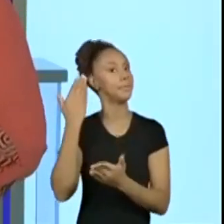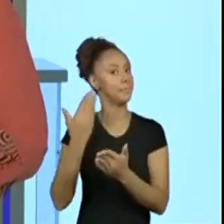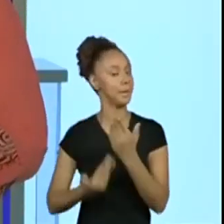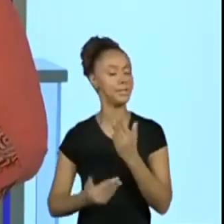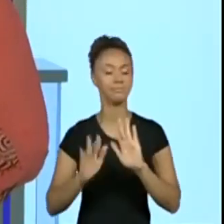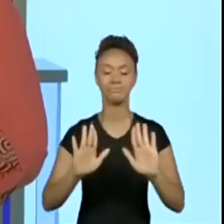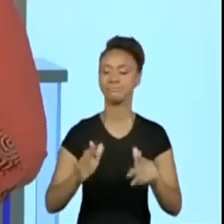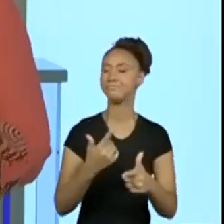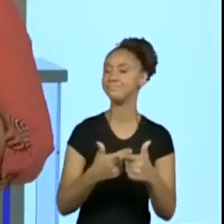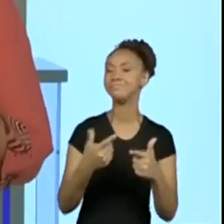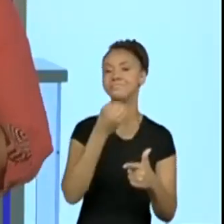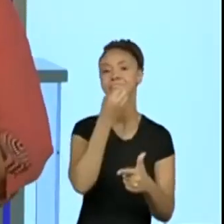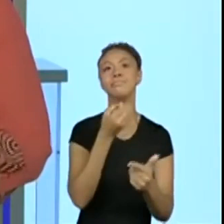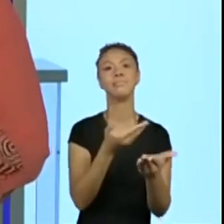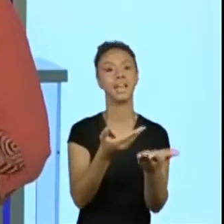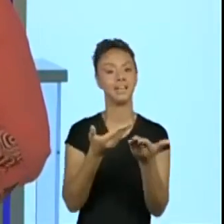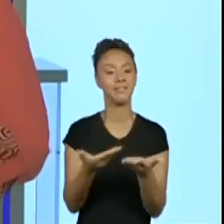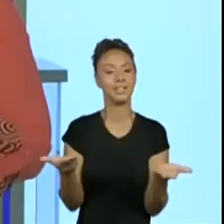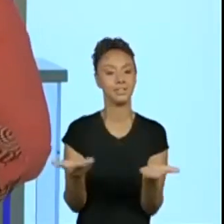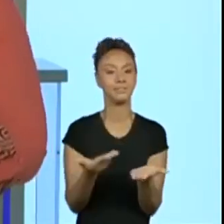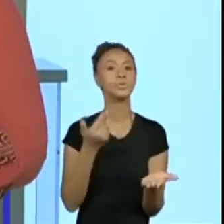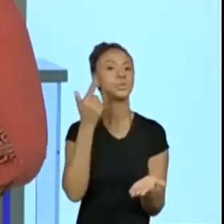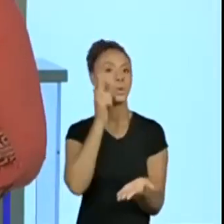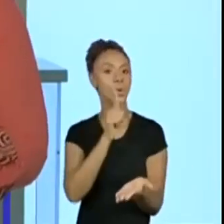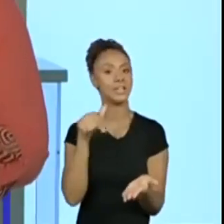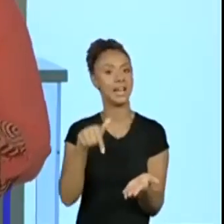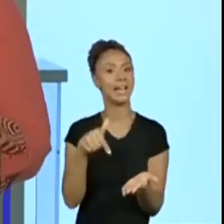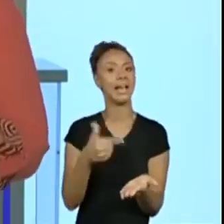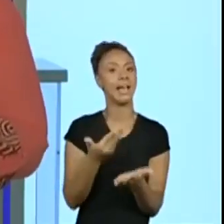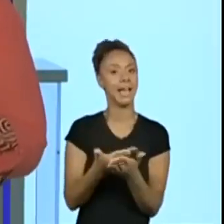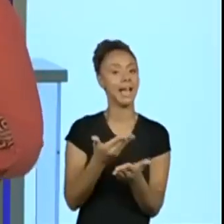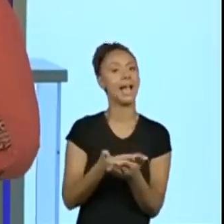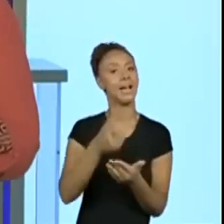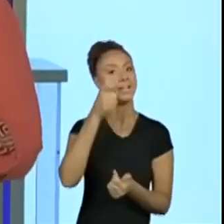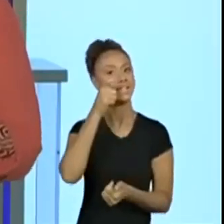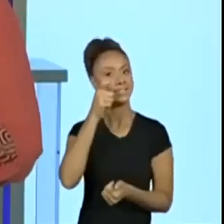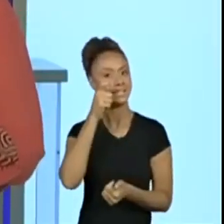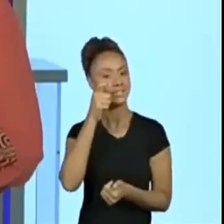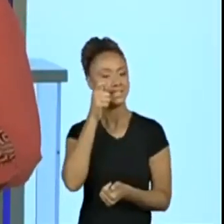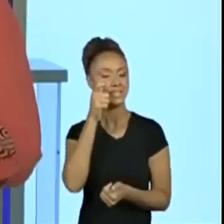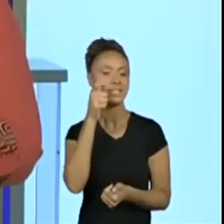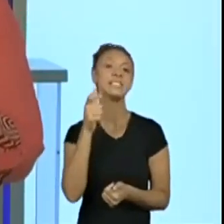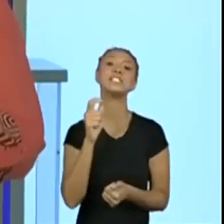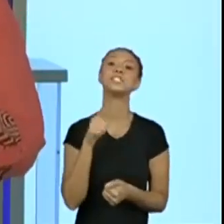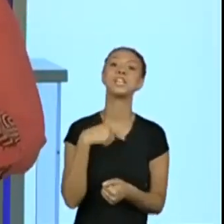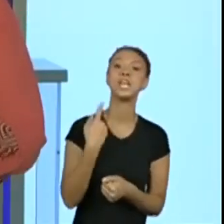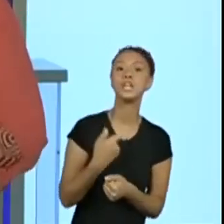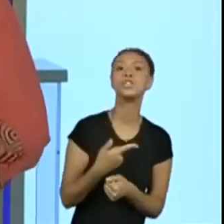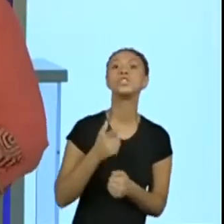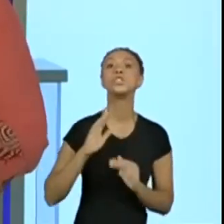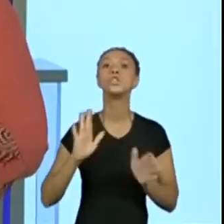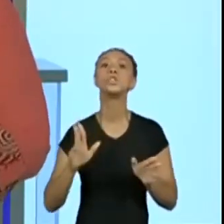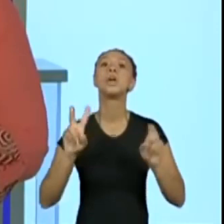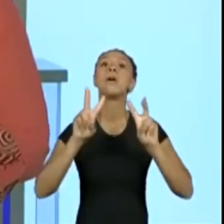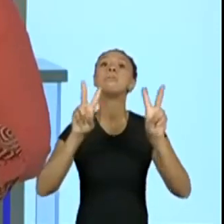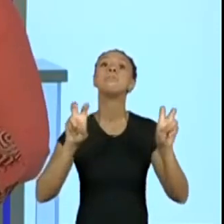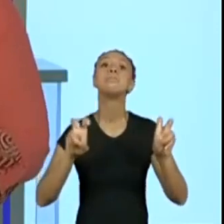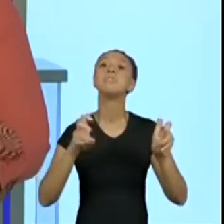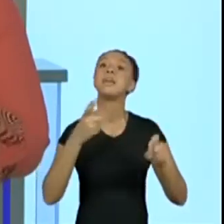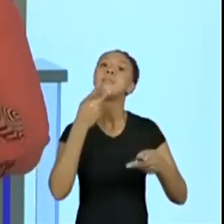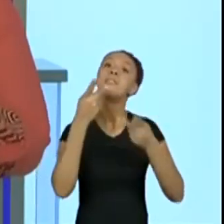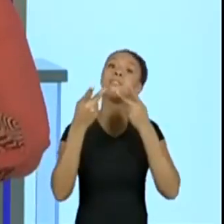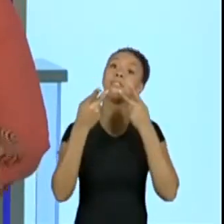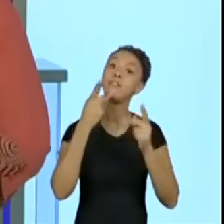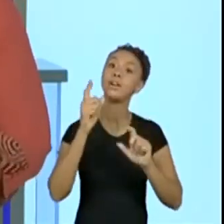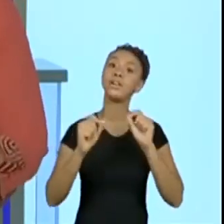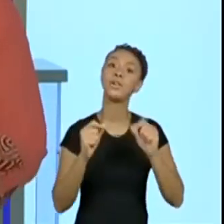seja bem-vindo, você vai conseguir acompanhar esse segundo momento que a gente está aí observando, a gente está falando das nossas preferências, tá